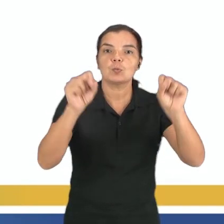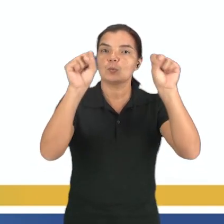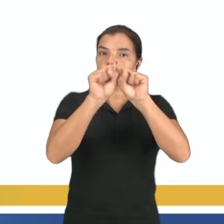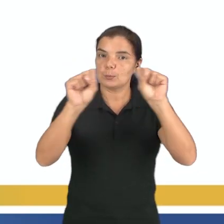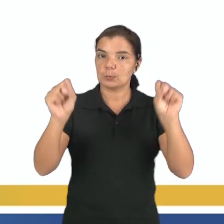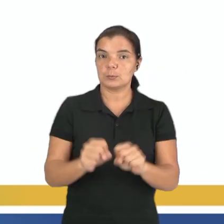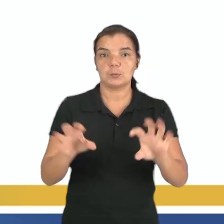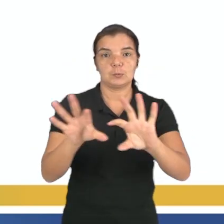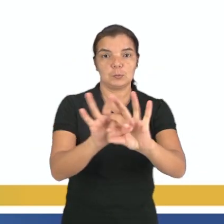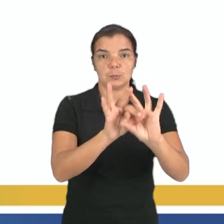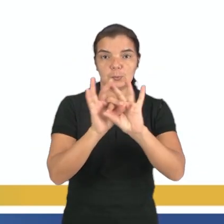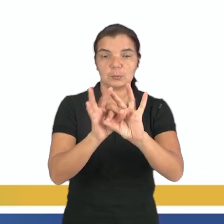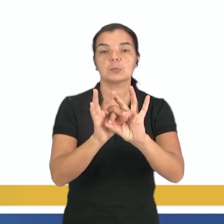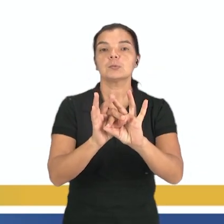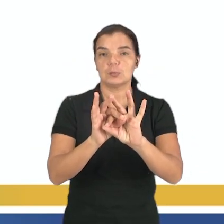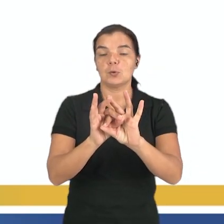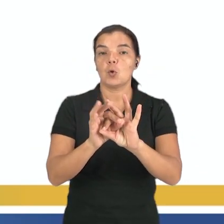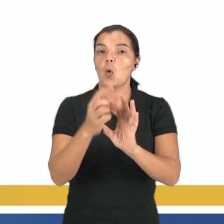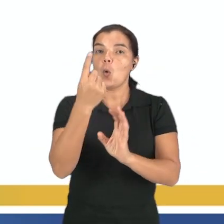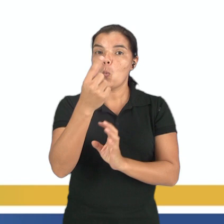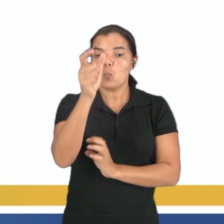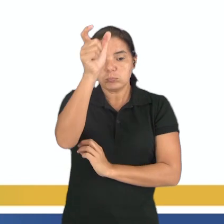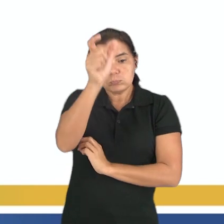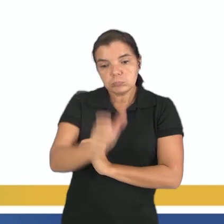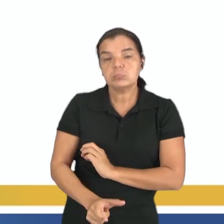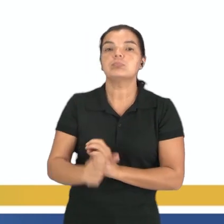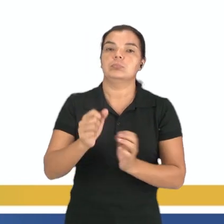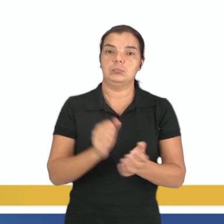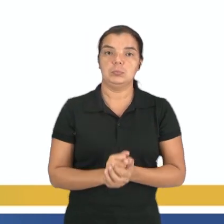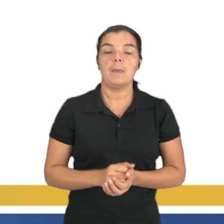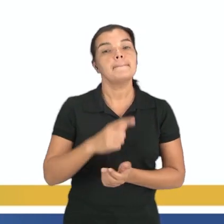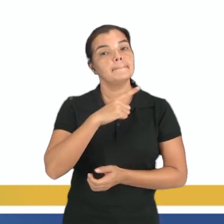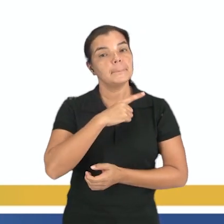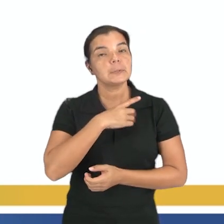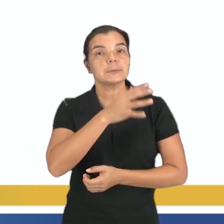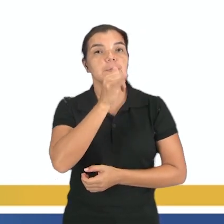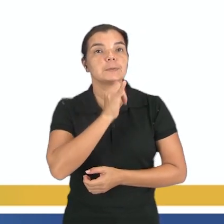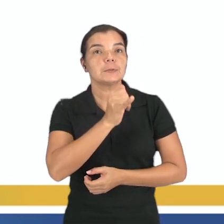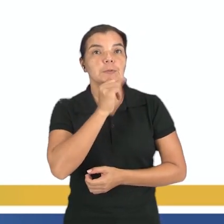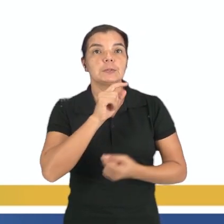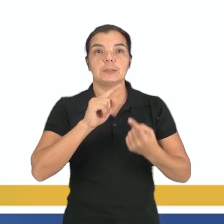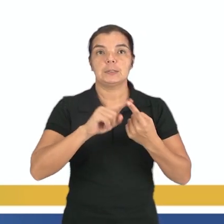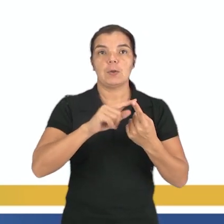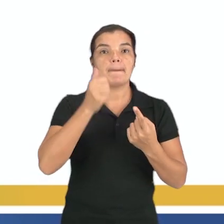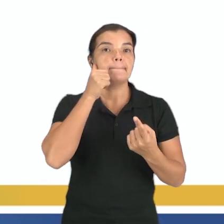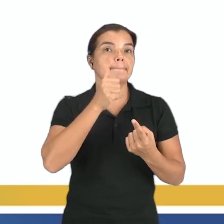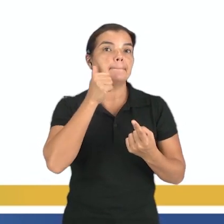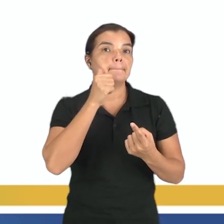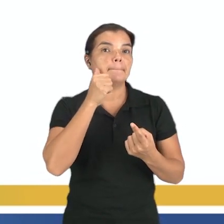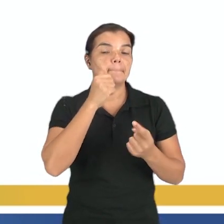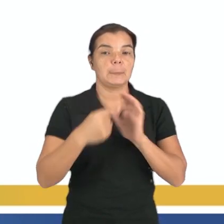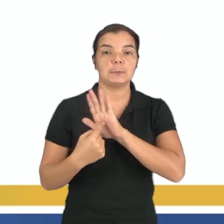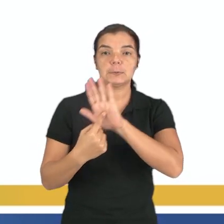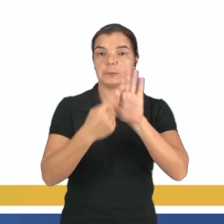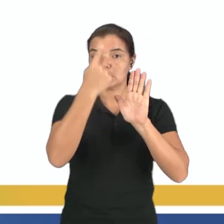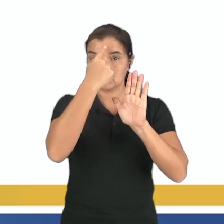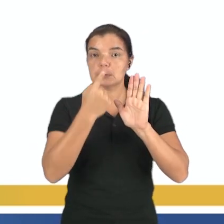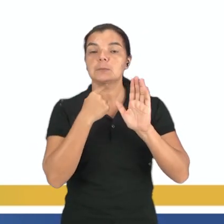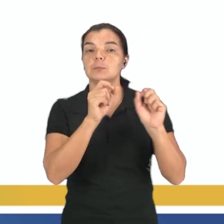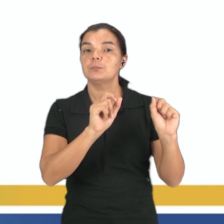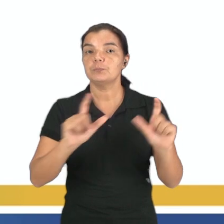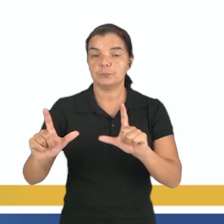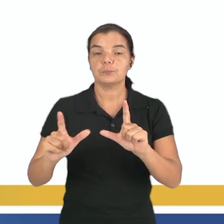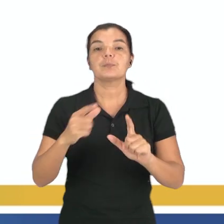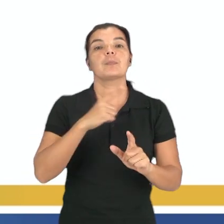sistemas reunidos vão formar um ser vivo. Para que eu tenha aí o exemplo, tem aí uma menina mostrando para vocês na imagem. Para que